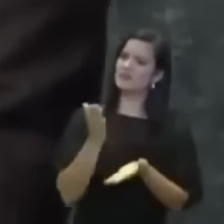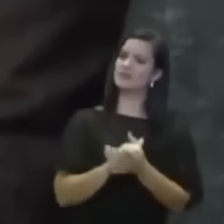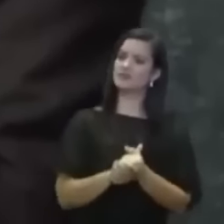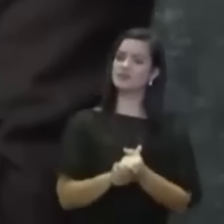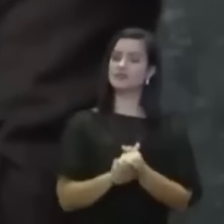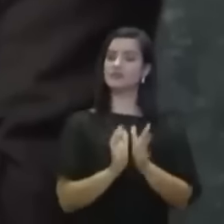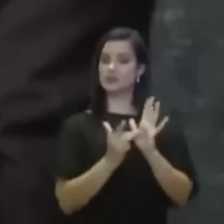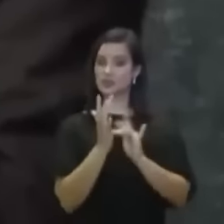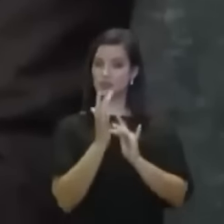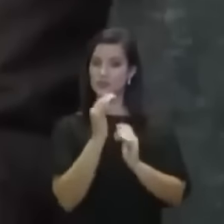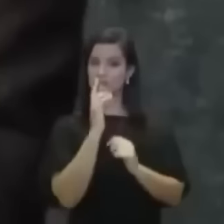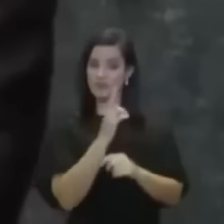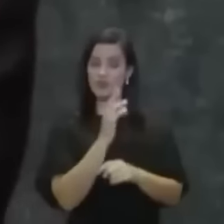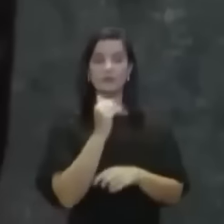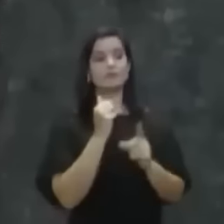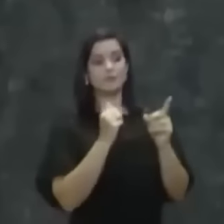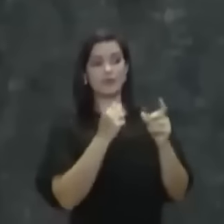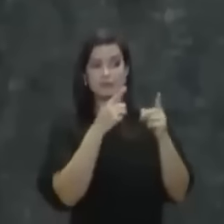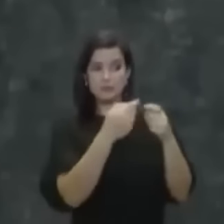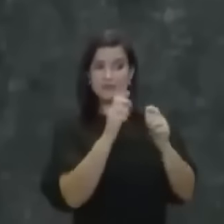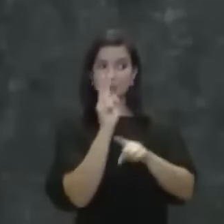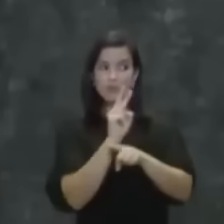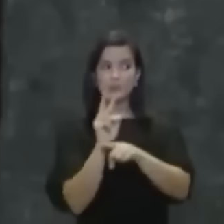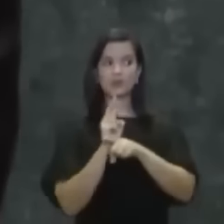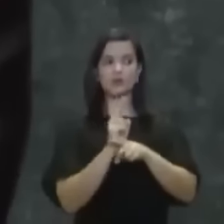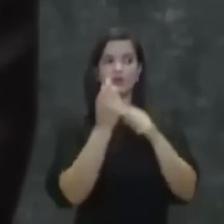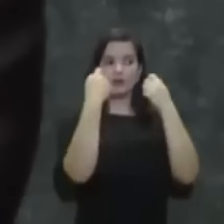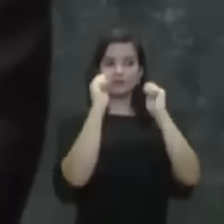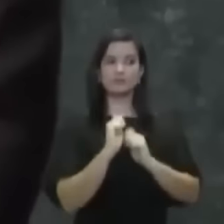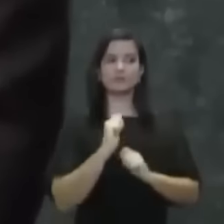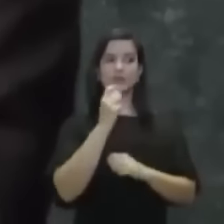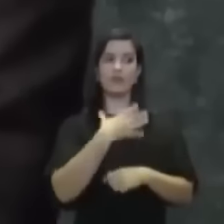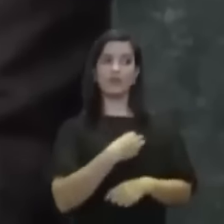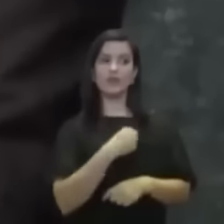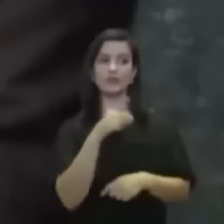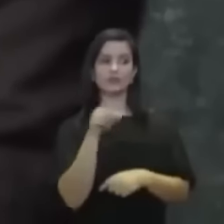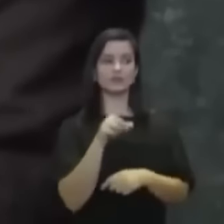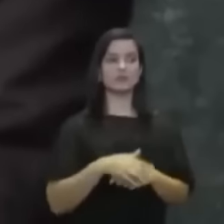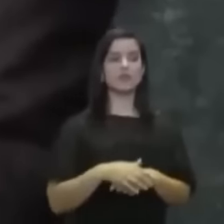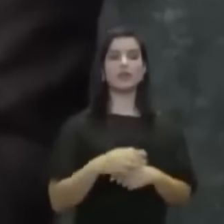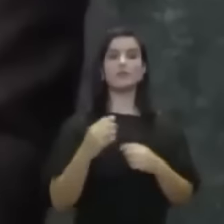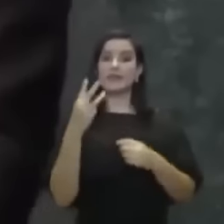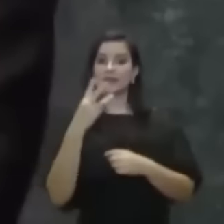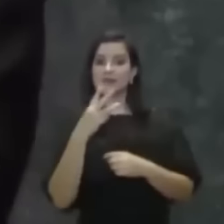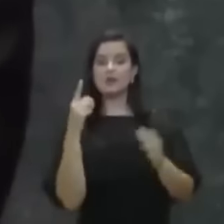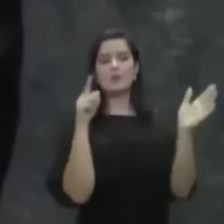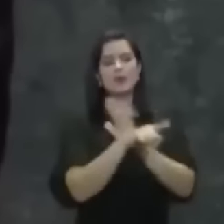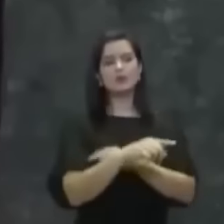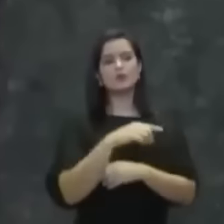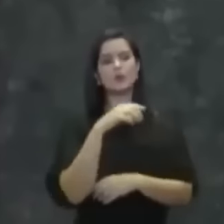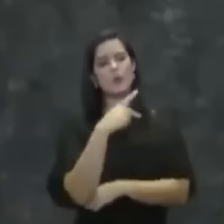Disse-lhe Jesus: pastorei as minhas ovelhas. Pela terceira vez Jesus lhe perguntou: Simão, filho de João, tu